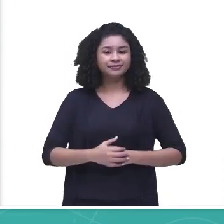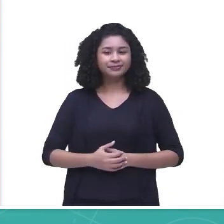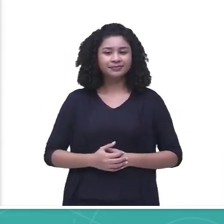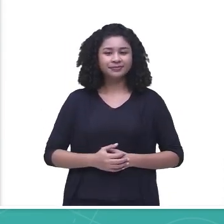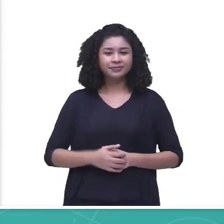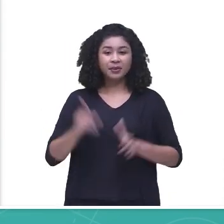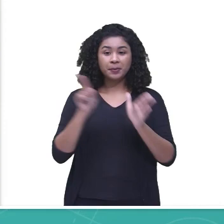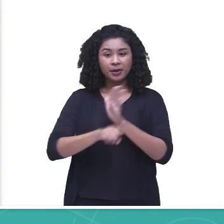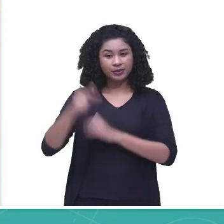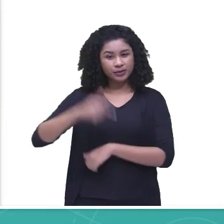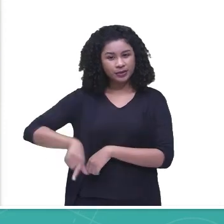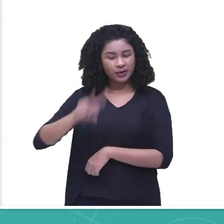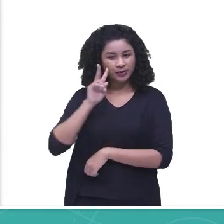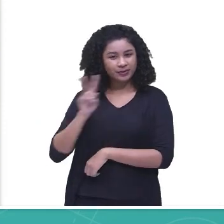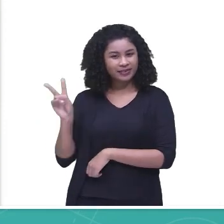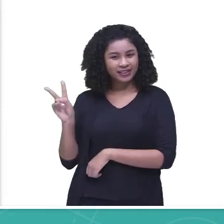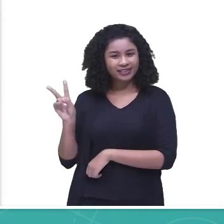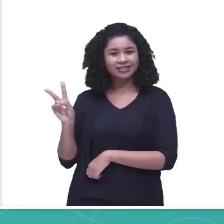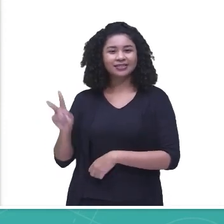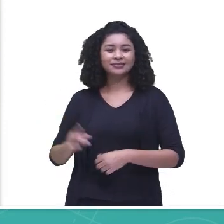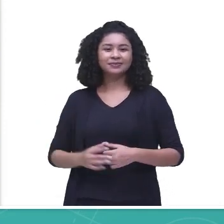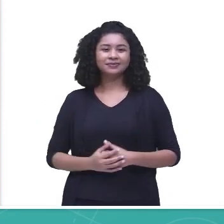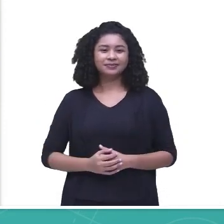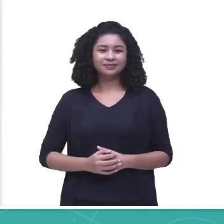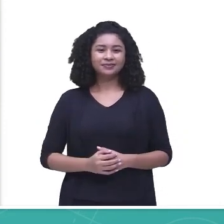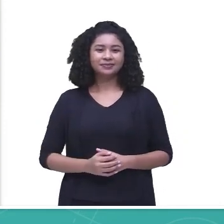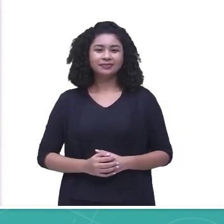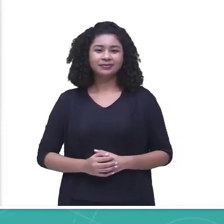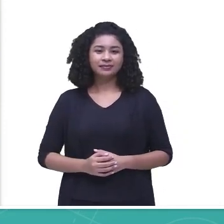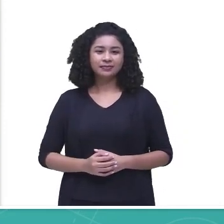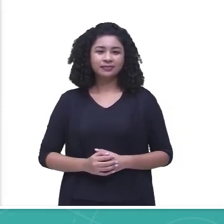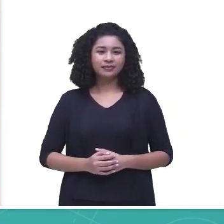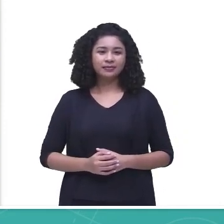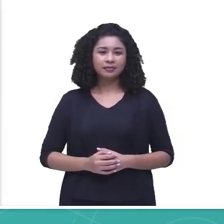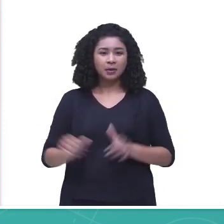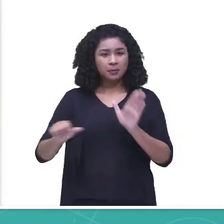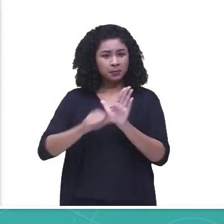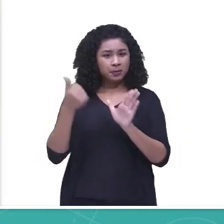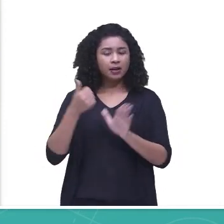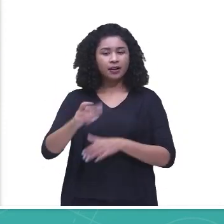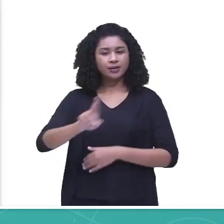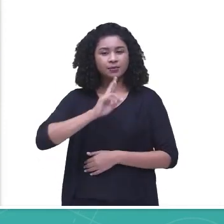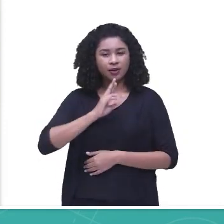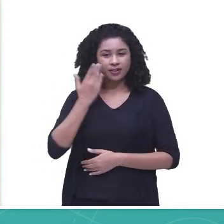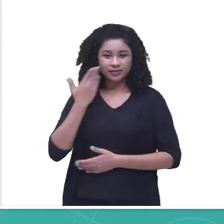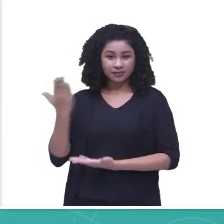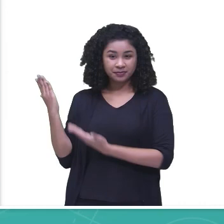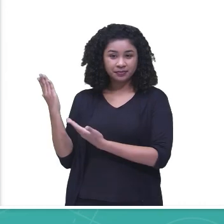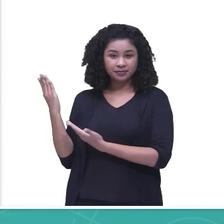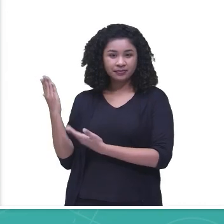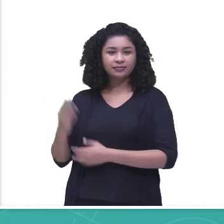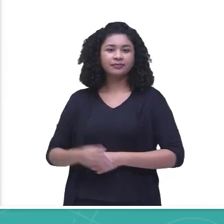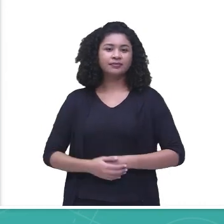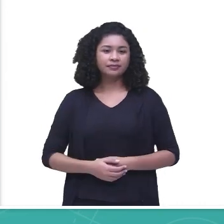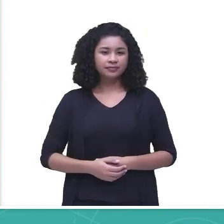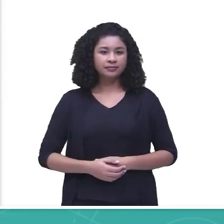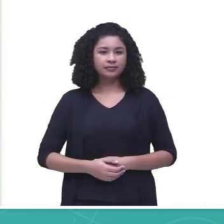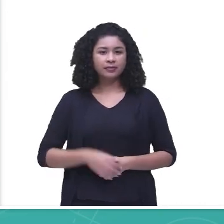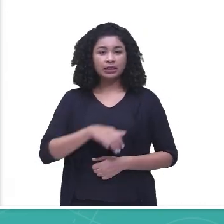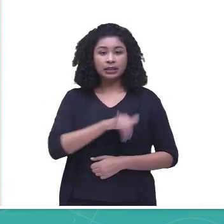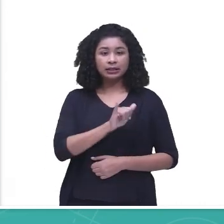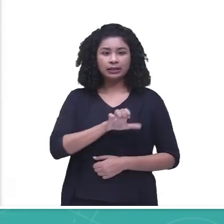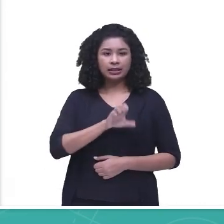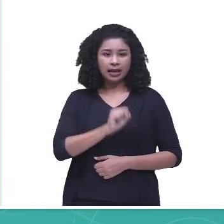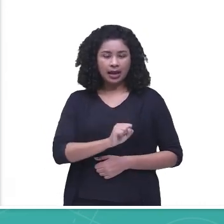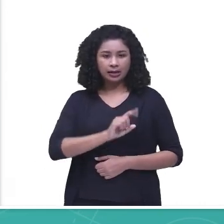vocês. Tá? Olha só, a primeira questão, então, ali, né, a primeira resposta, eu tenho yes, they do.